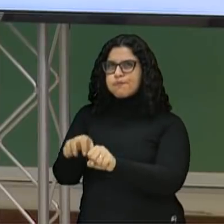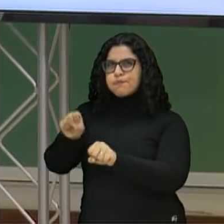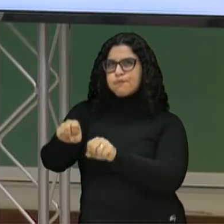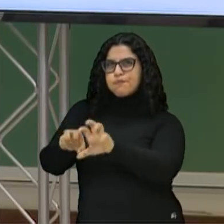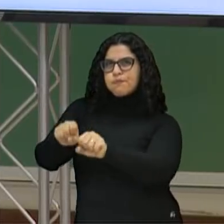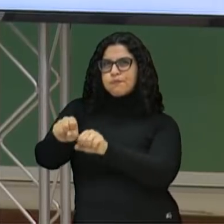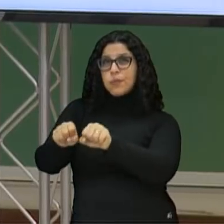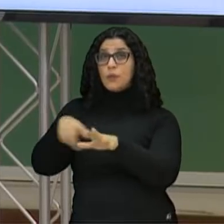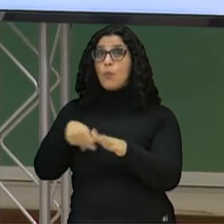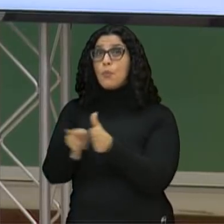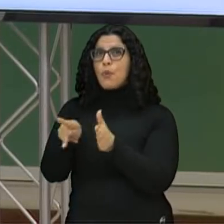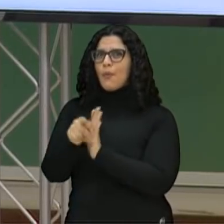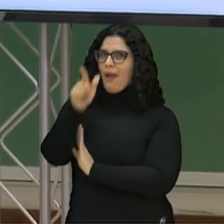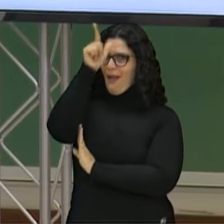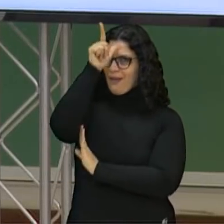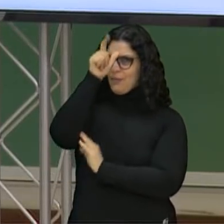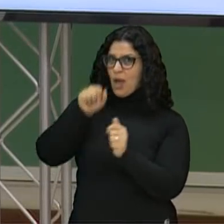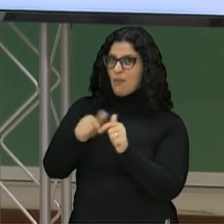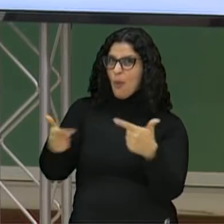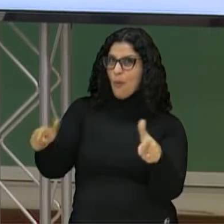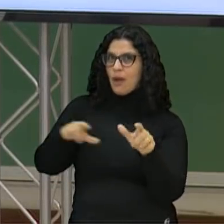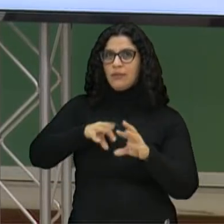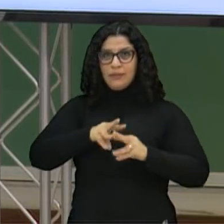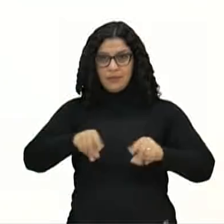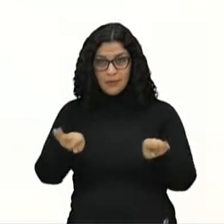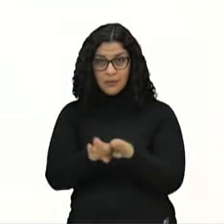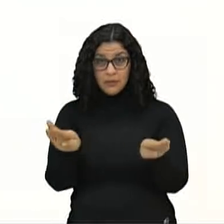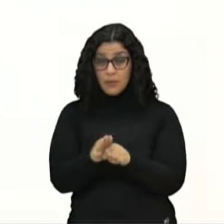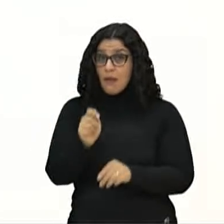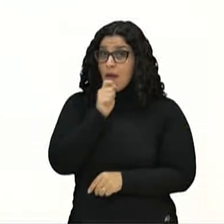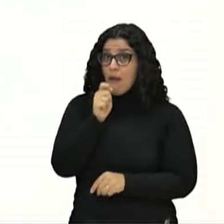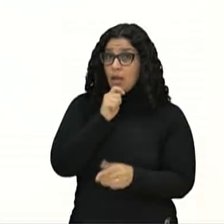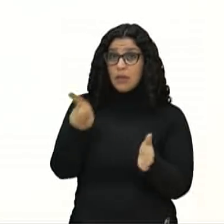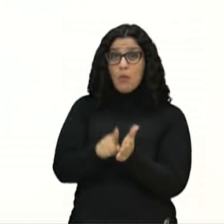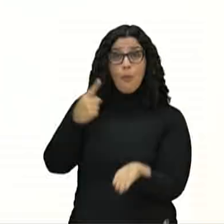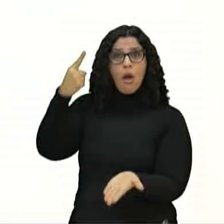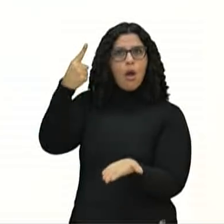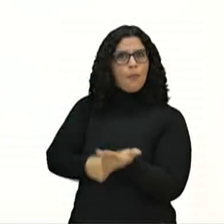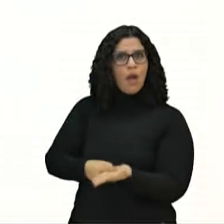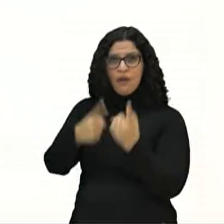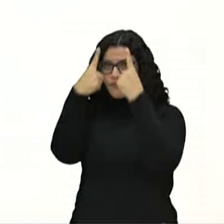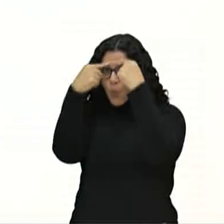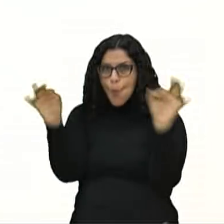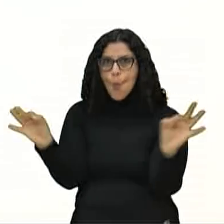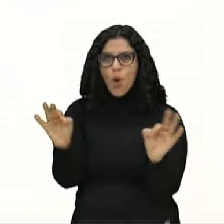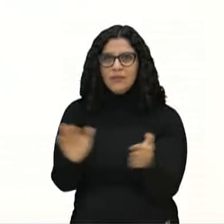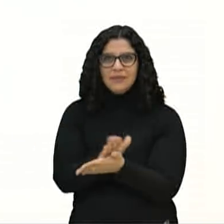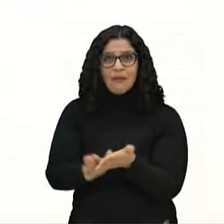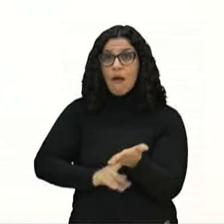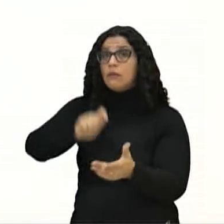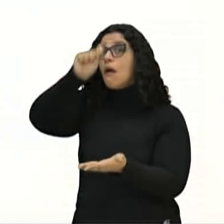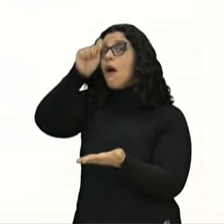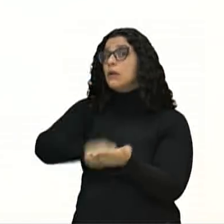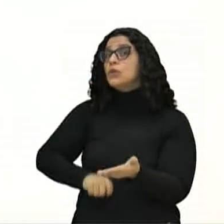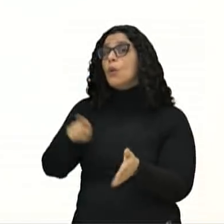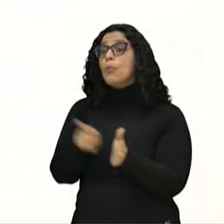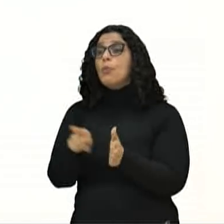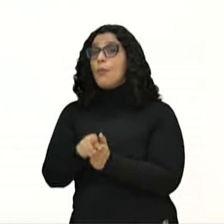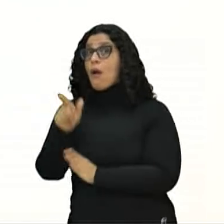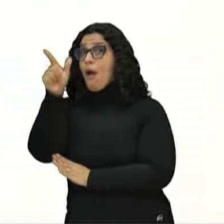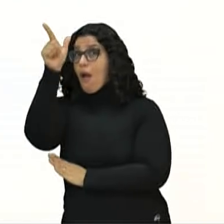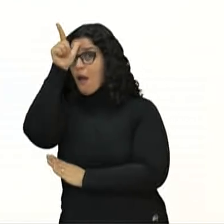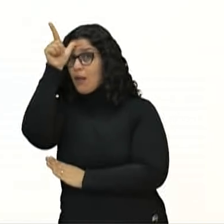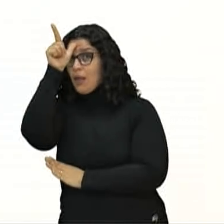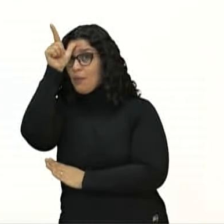alemão. Então ele se aproveitou dessa passividade. Ainda, o Pacto de Não Agressão, que foi assinado entre